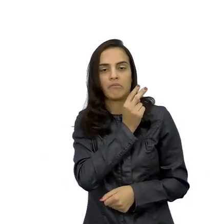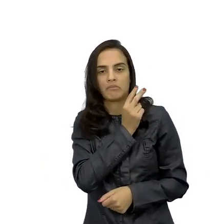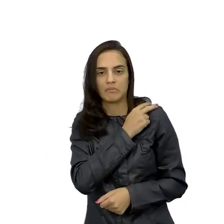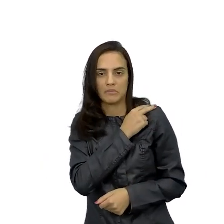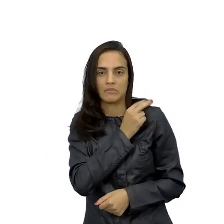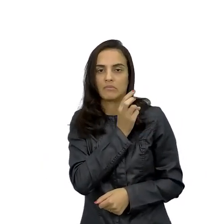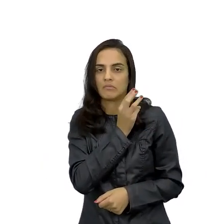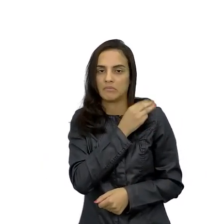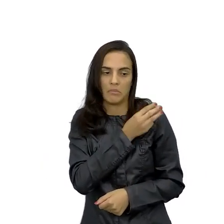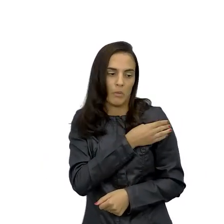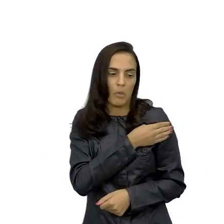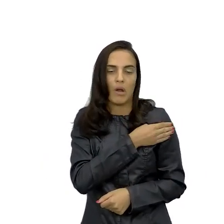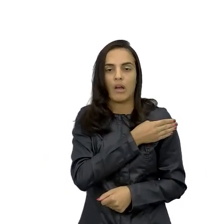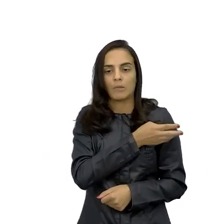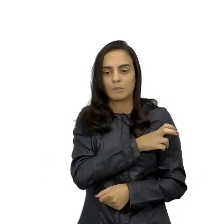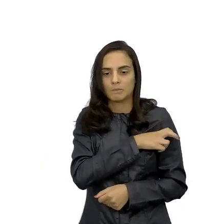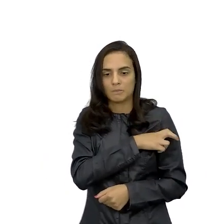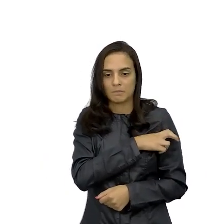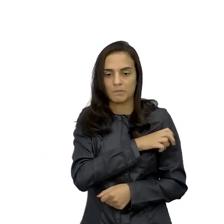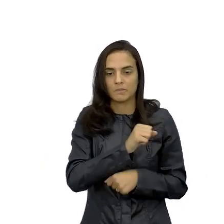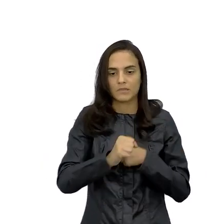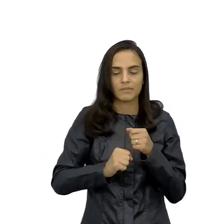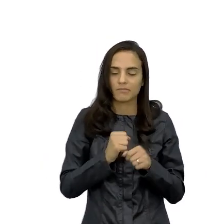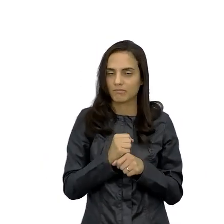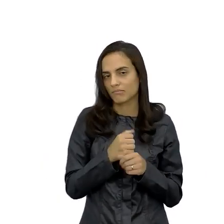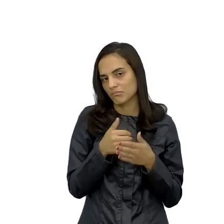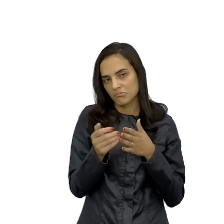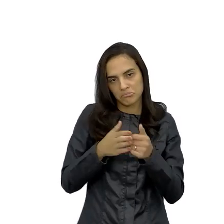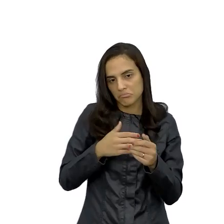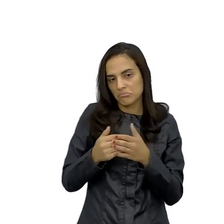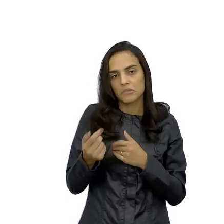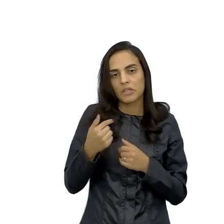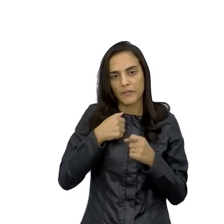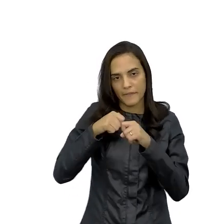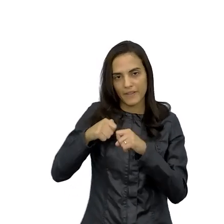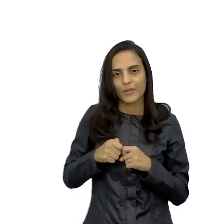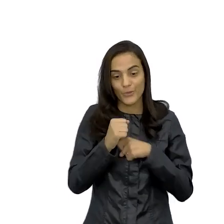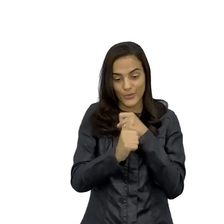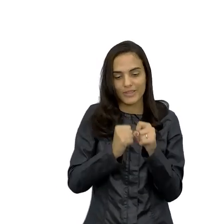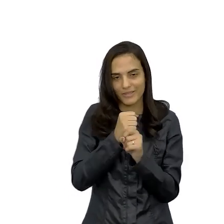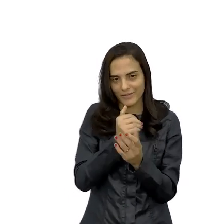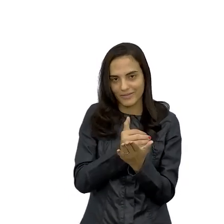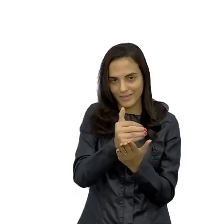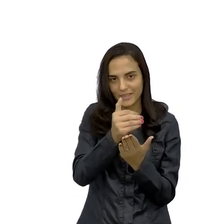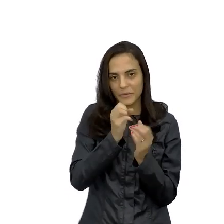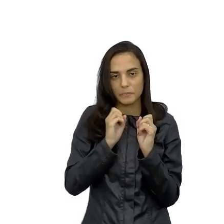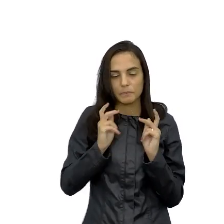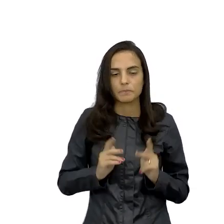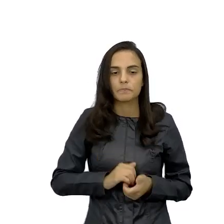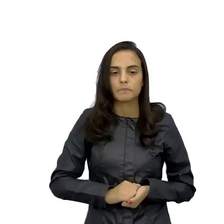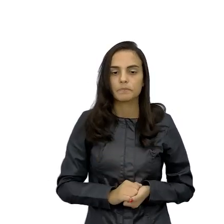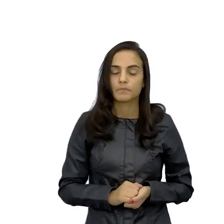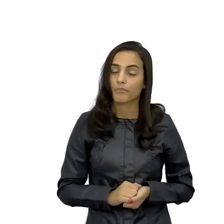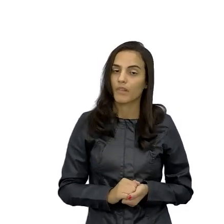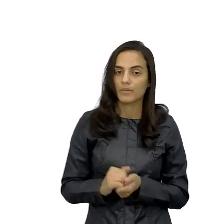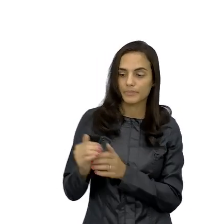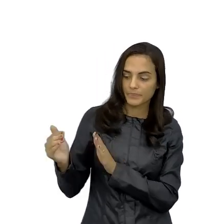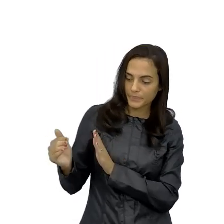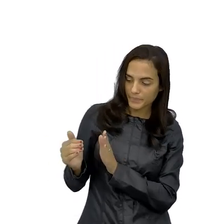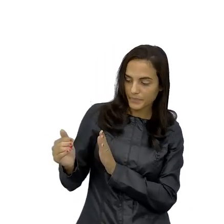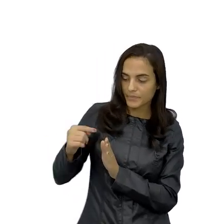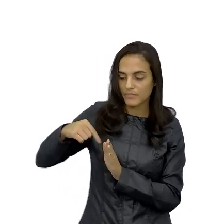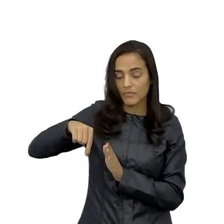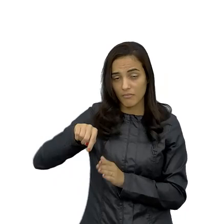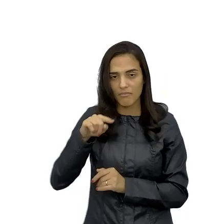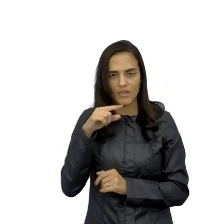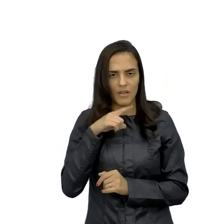o terceiro, para o quarto ou com o quinto ano. Né? A gente está falando aqui dos anos iniciais. Então, esse período, portanto, que a gente